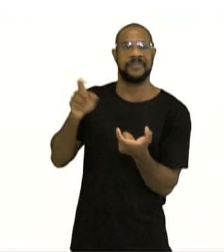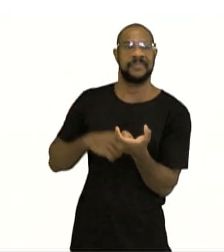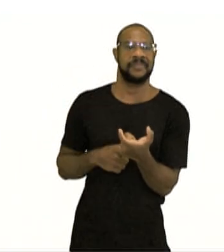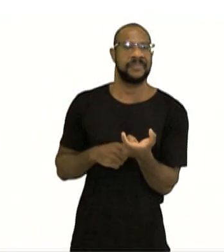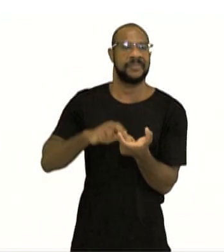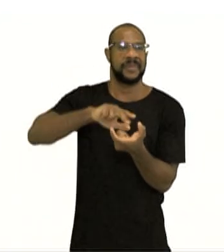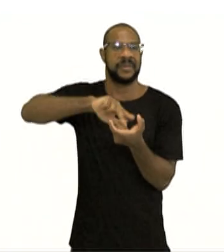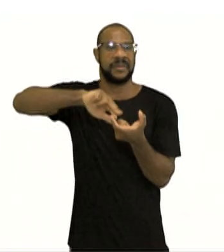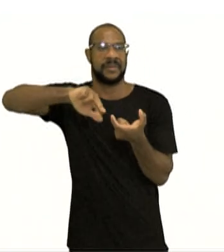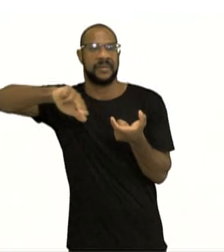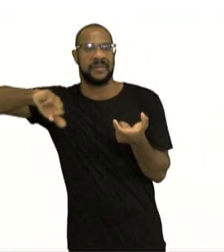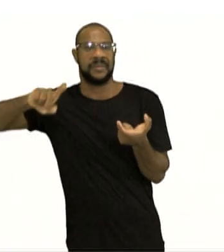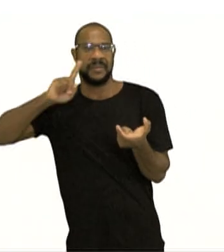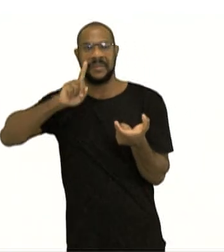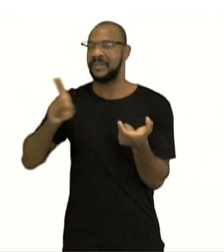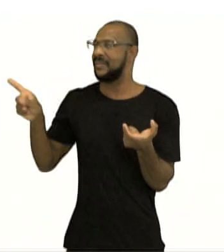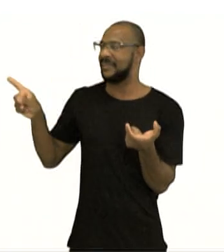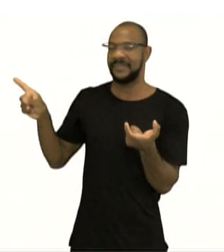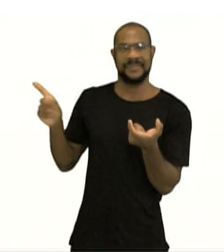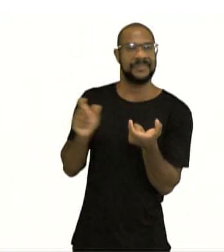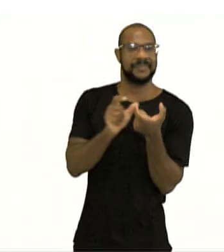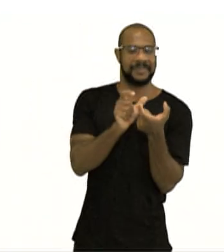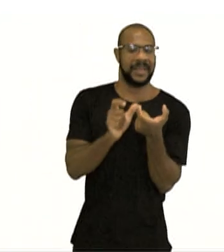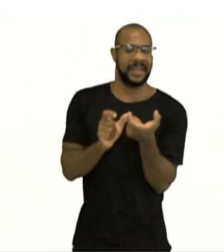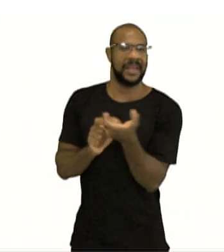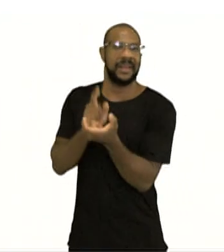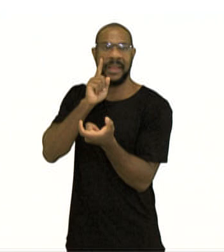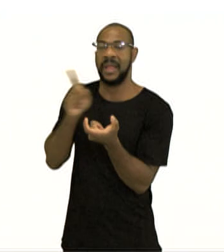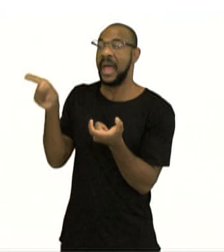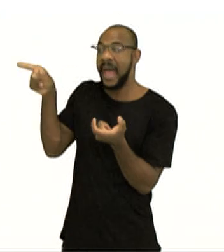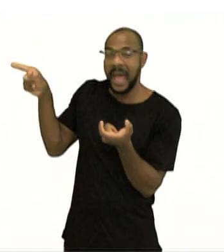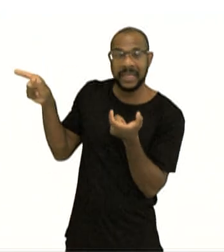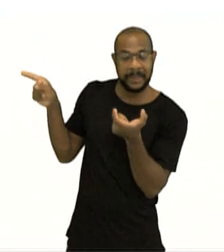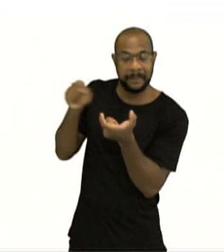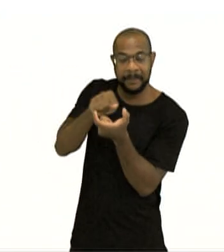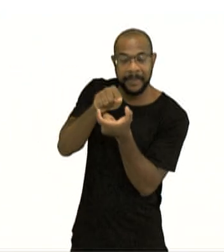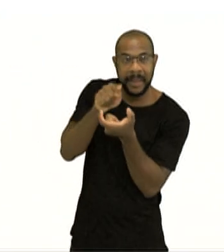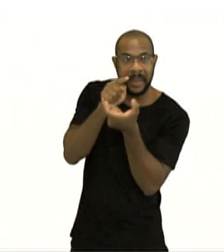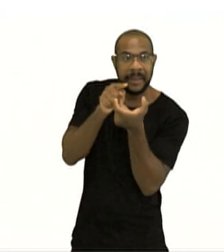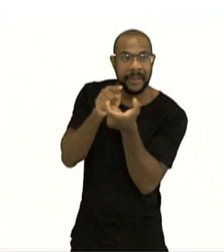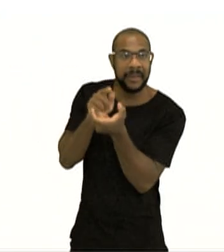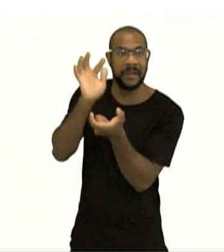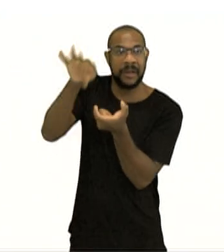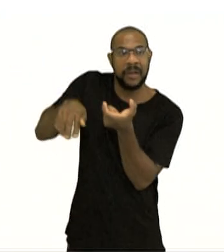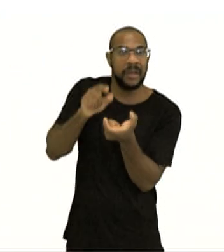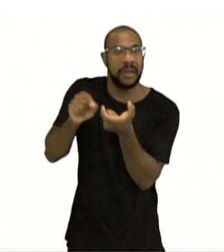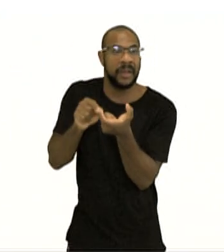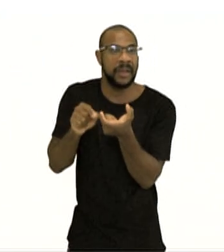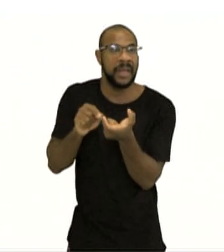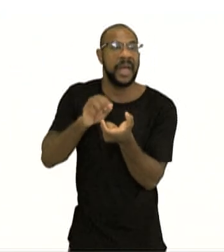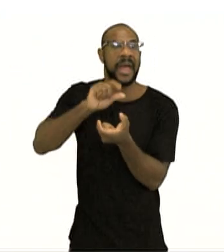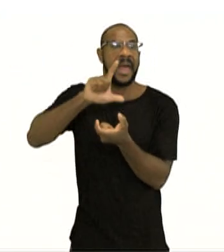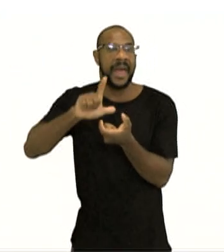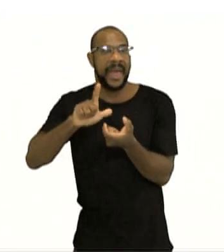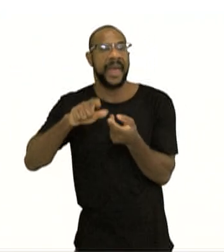colégio e bíceps. Eu tenho que observar que essas palavras que terminam em